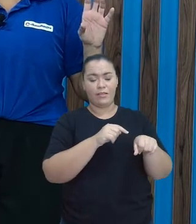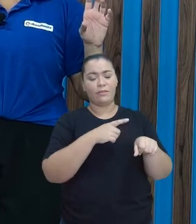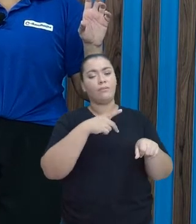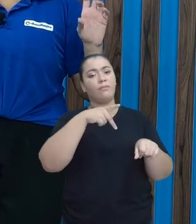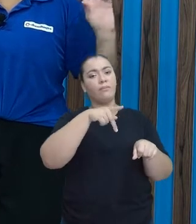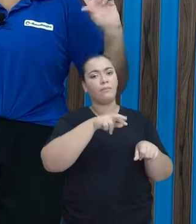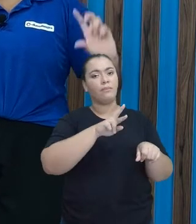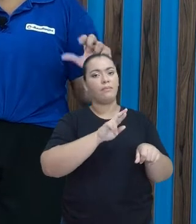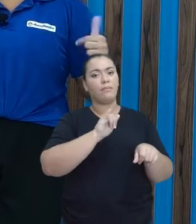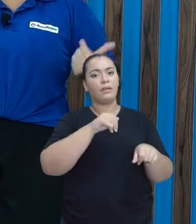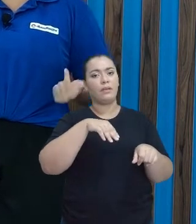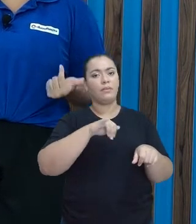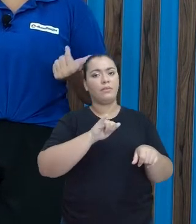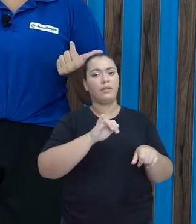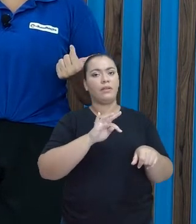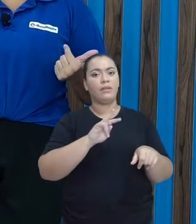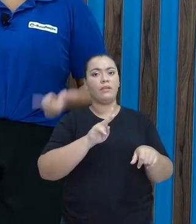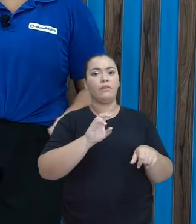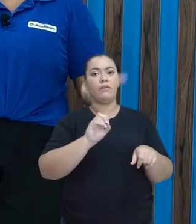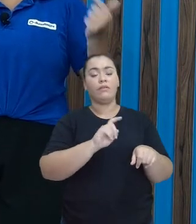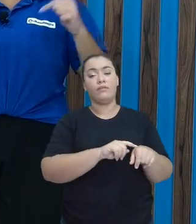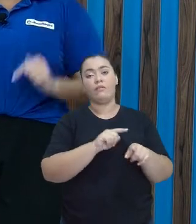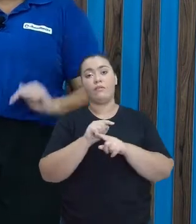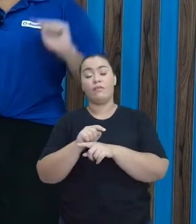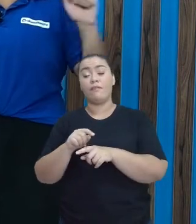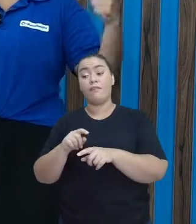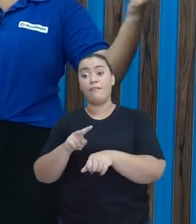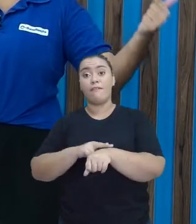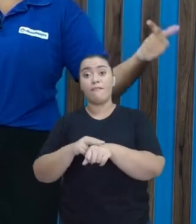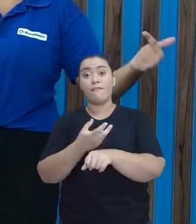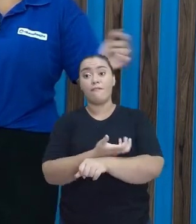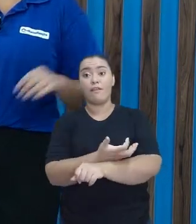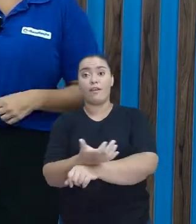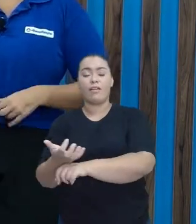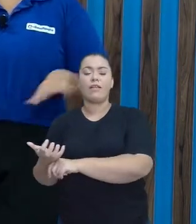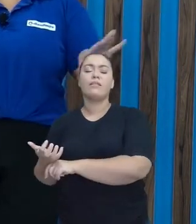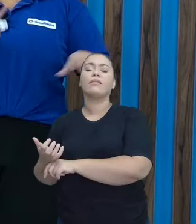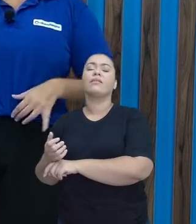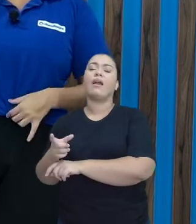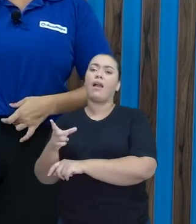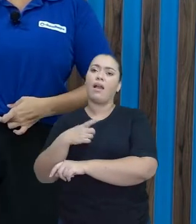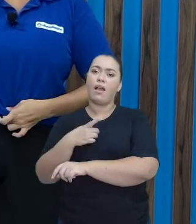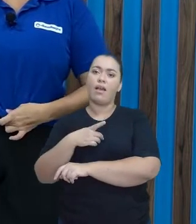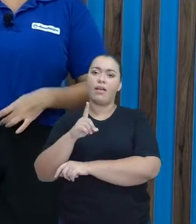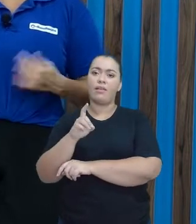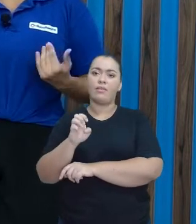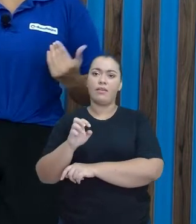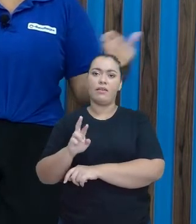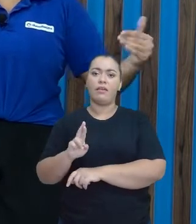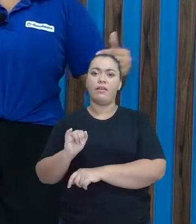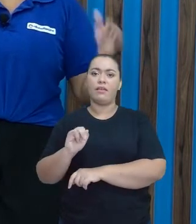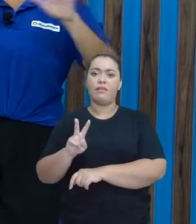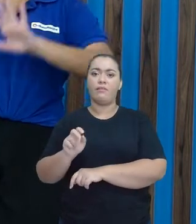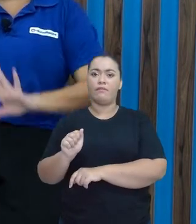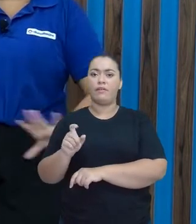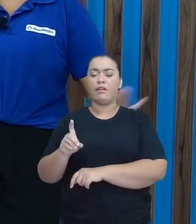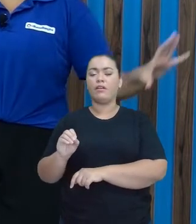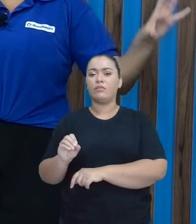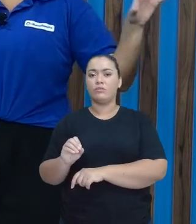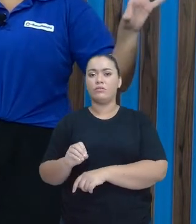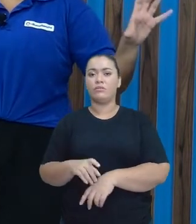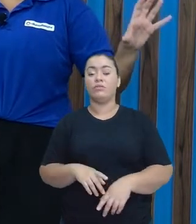verdejante, que é um derivado. É um adjetivo que deriva do verde. A gente usou laranja, né? Mas também